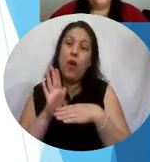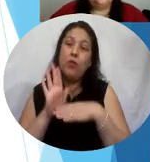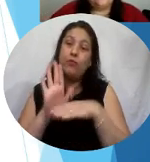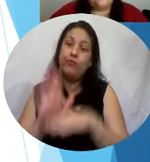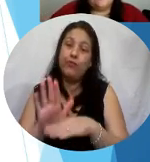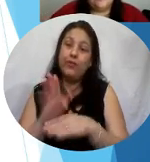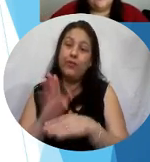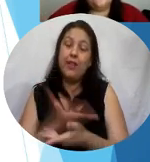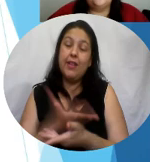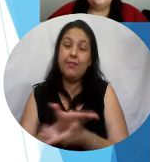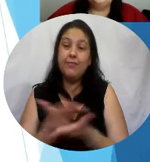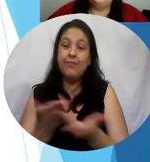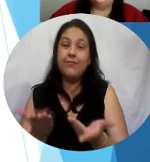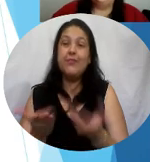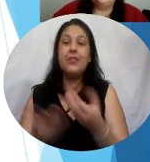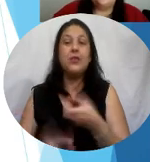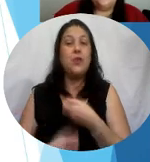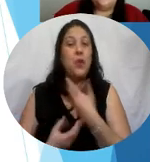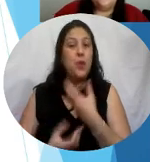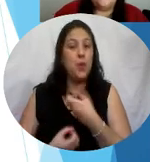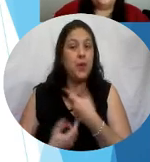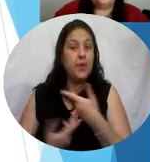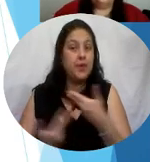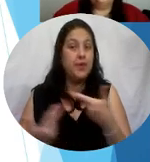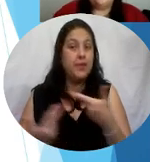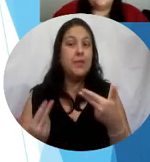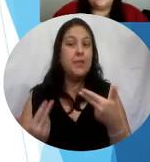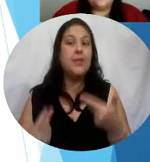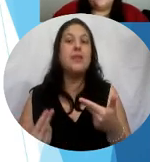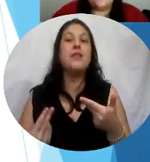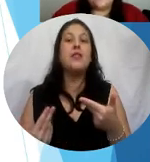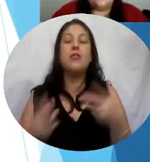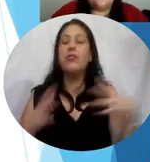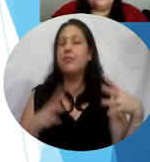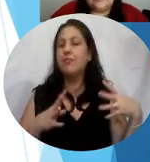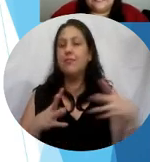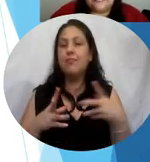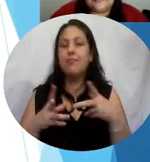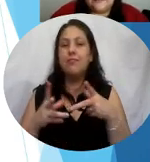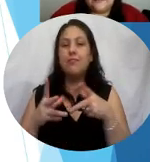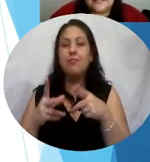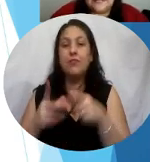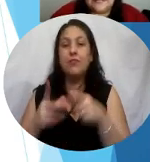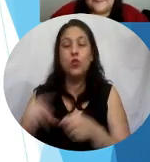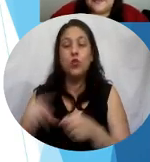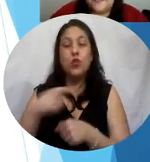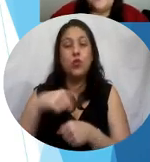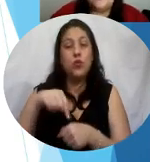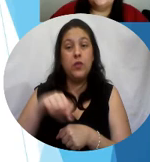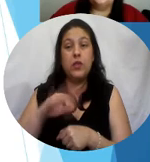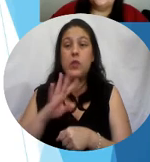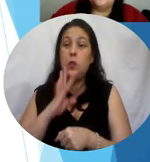trazido informações ou agregado um pouco mais de informação a tudo aqueles que vocês